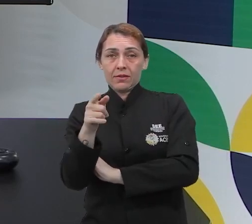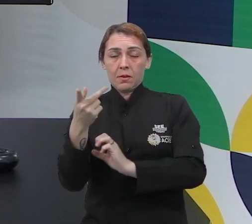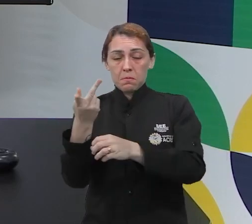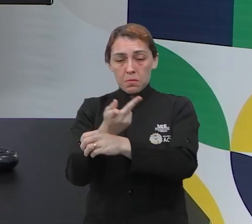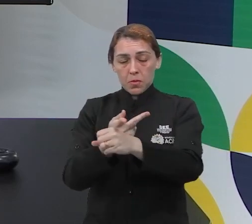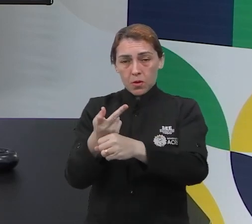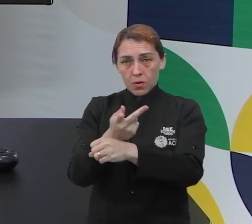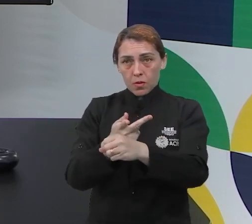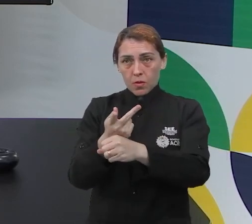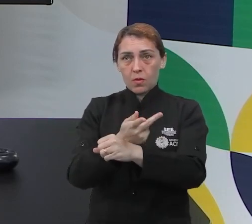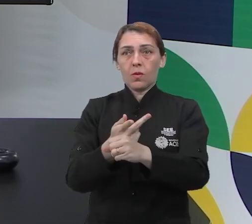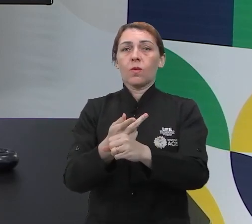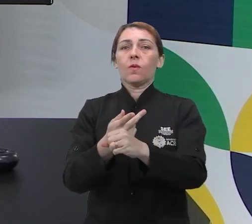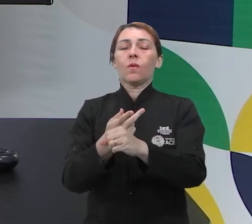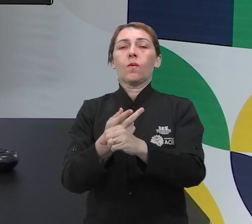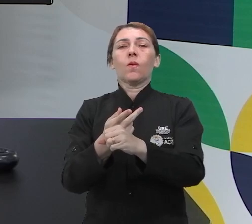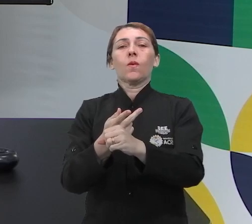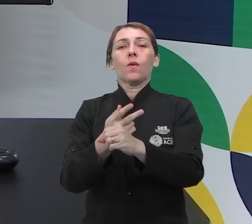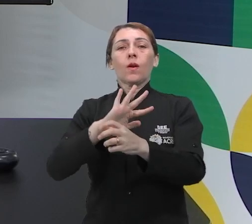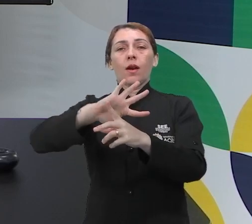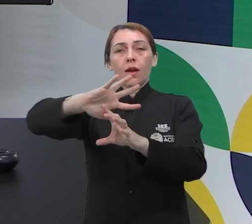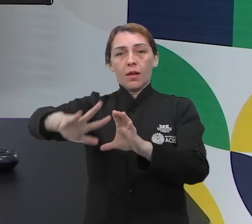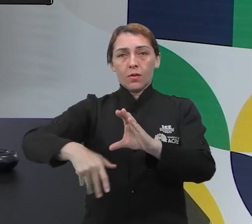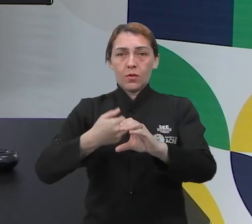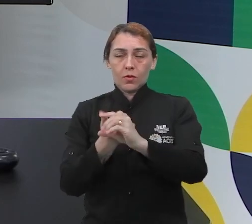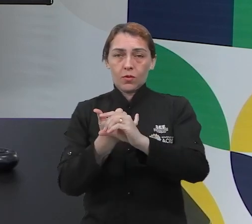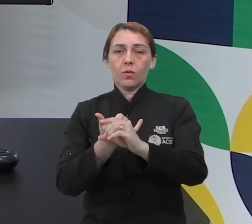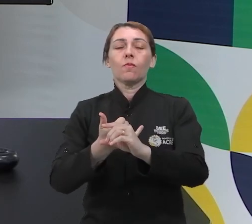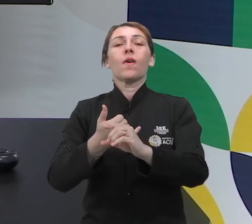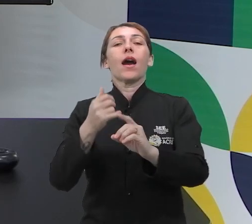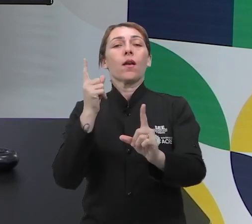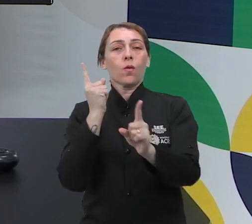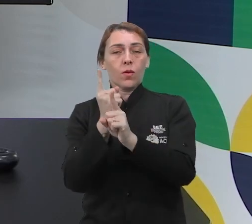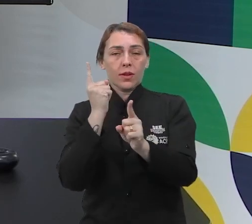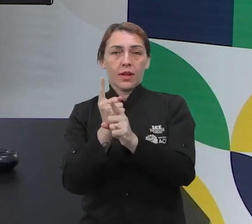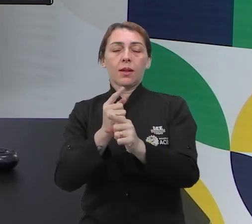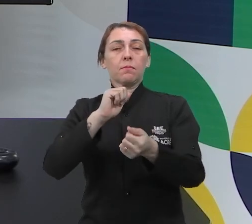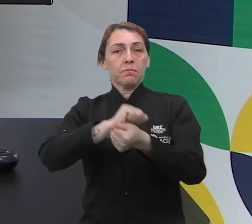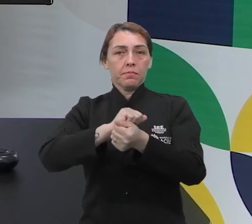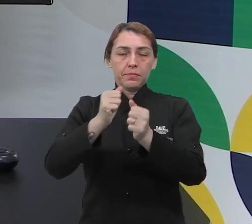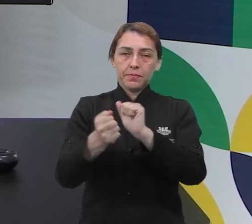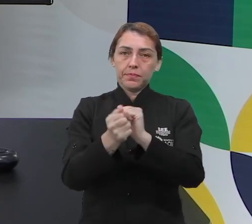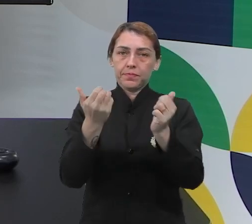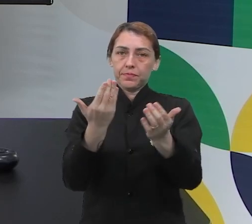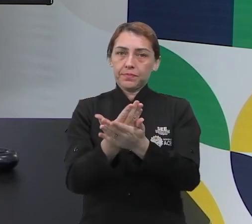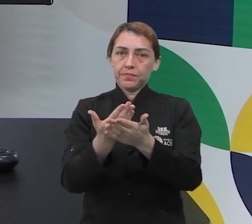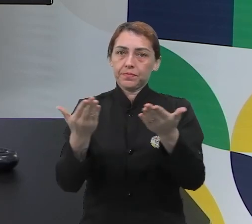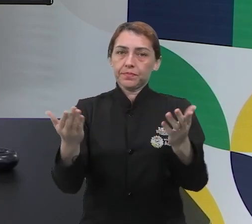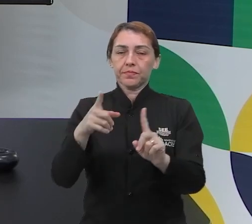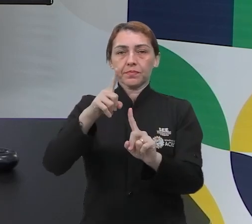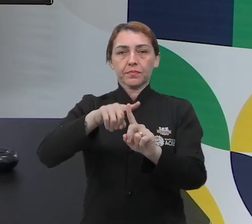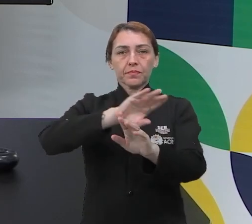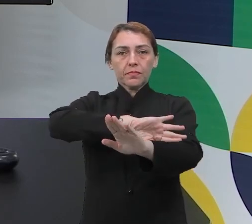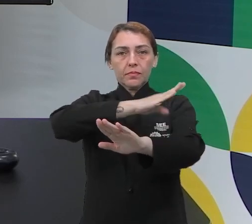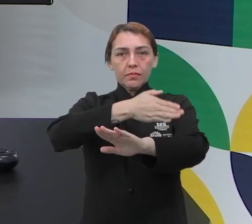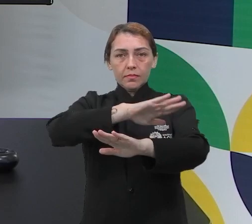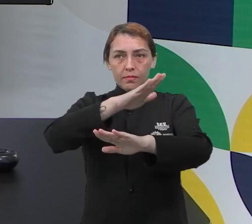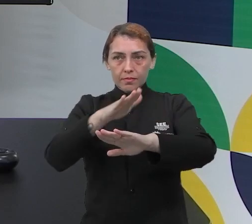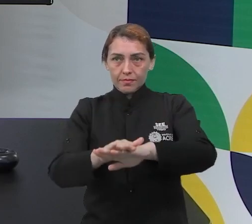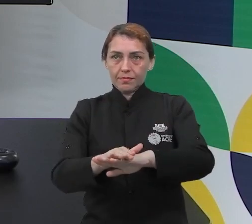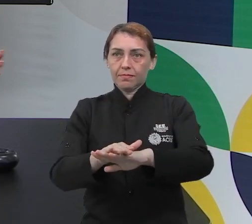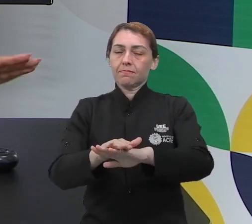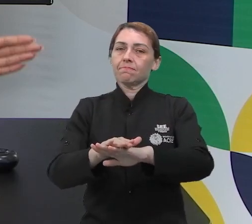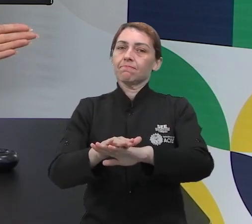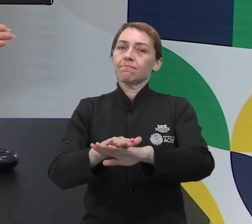aí no canal, vai achar também essas outras aulas para poder você associar a aulas de formas de relevo e arrasar aí